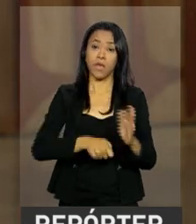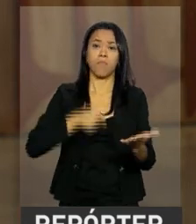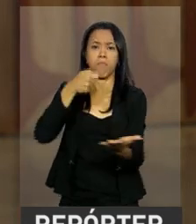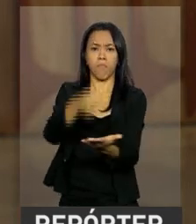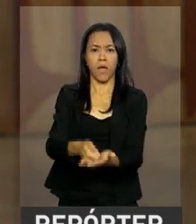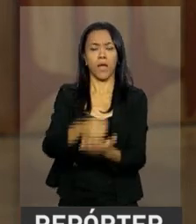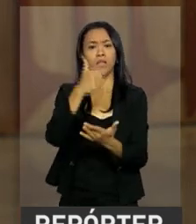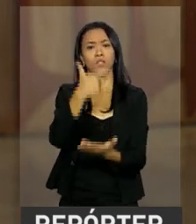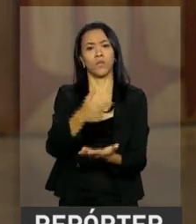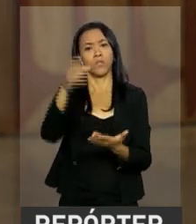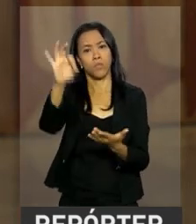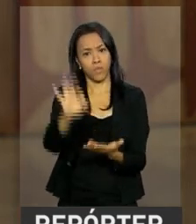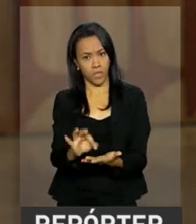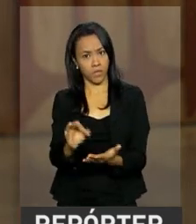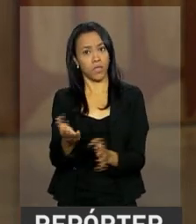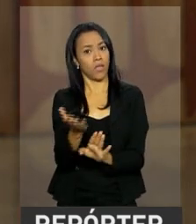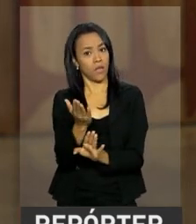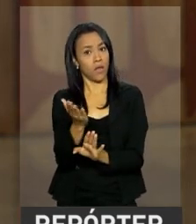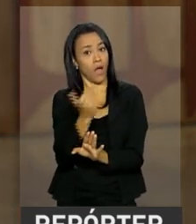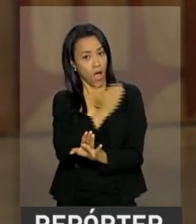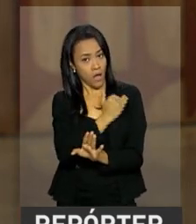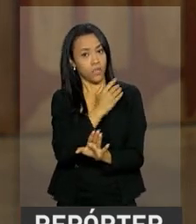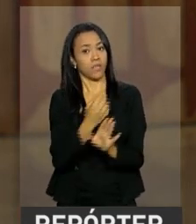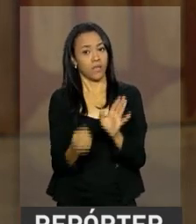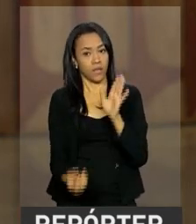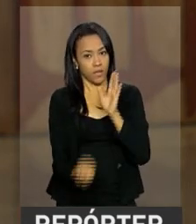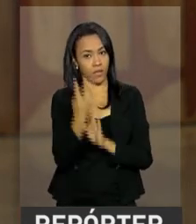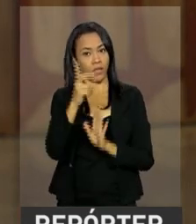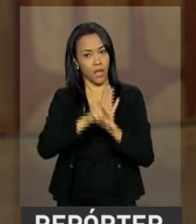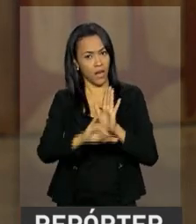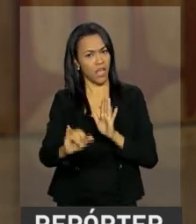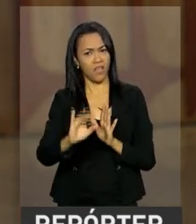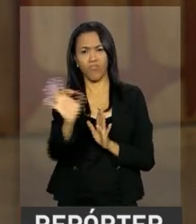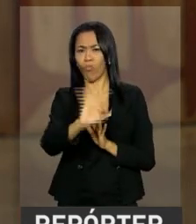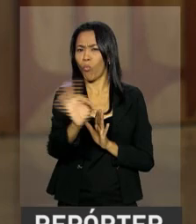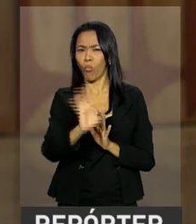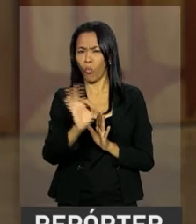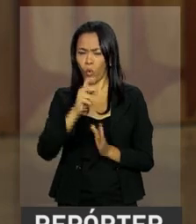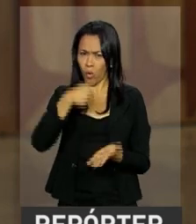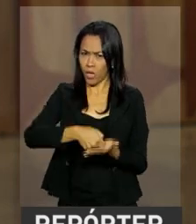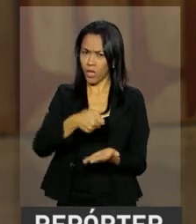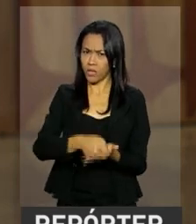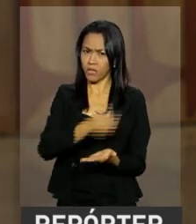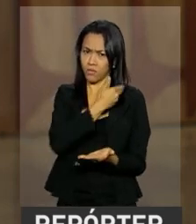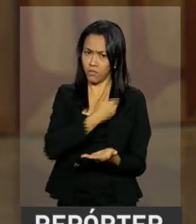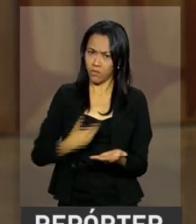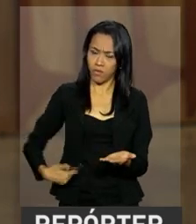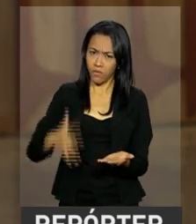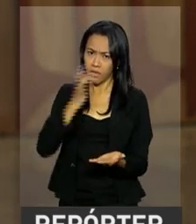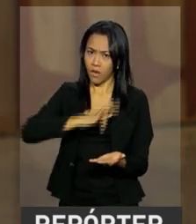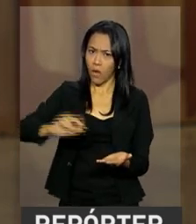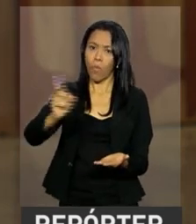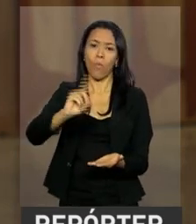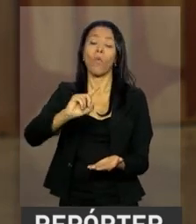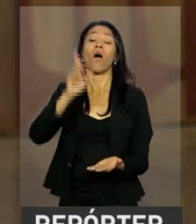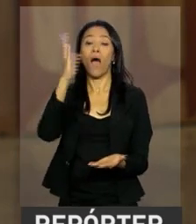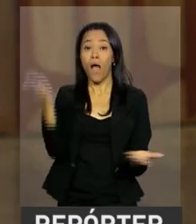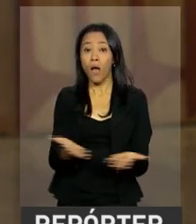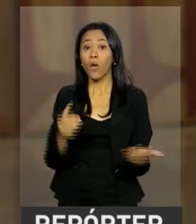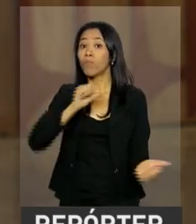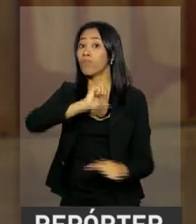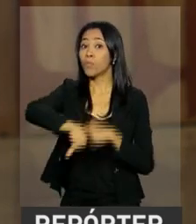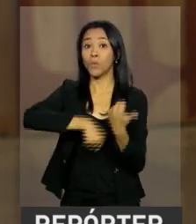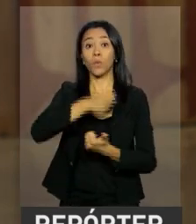de 2% que era prevista aí na lei de criação do FIES não vai mais ser da União, e sim das instituições de ensino superior.